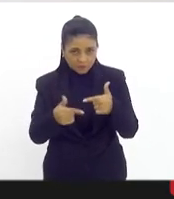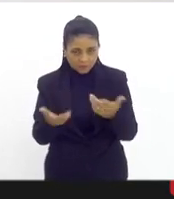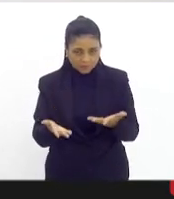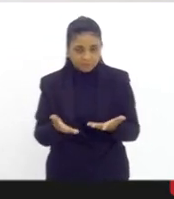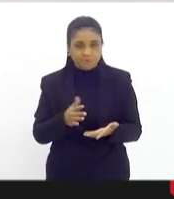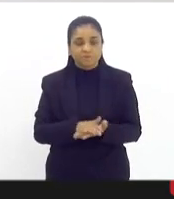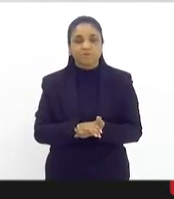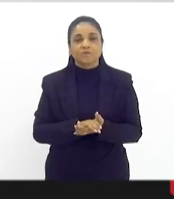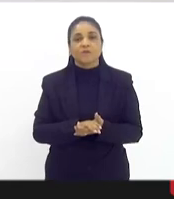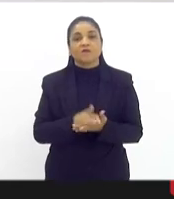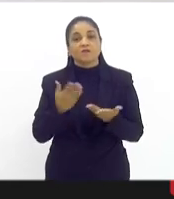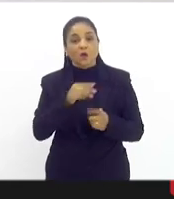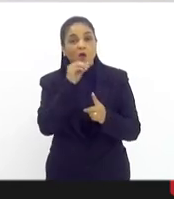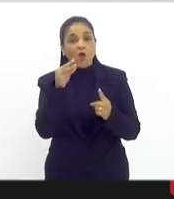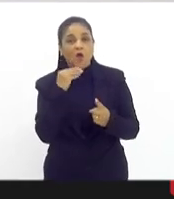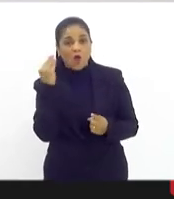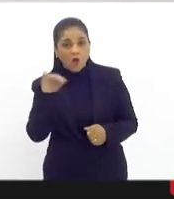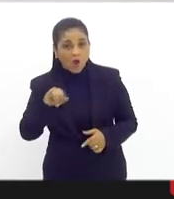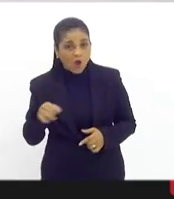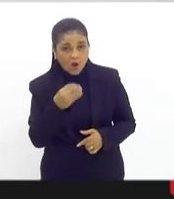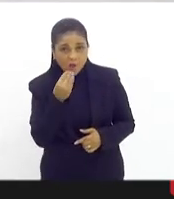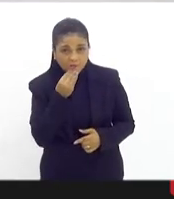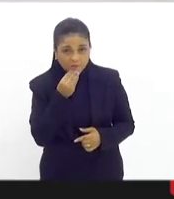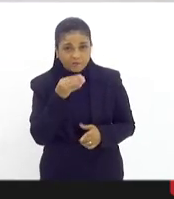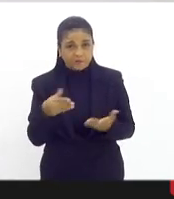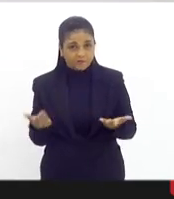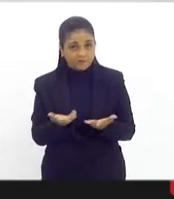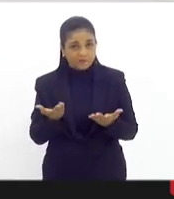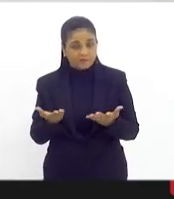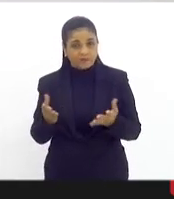que, obviamente, nós temos que pensar em uma dinâmica que integra